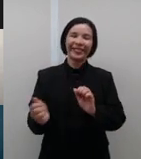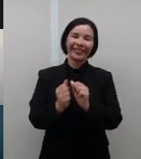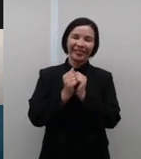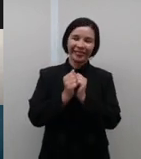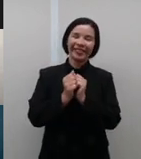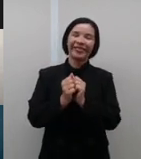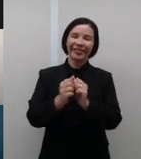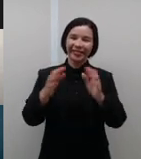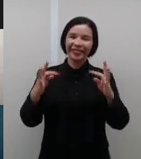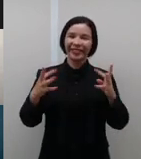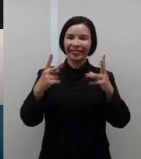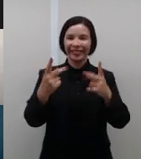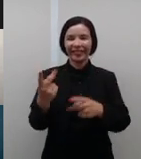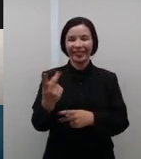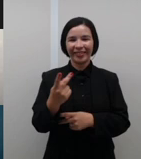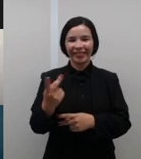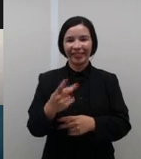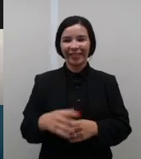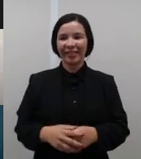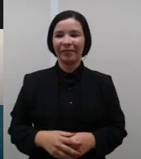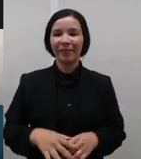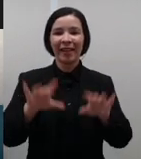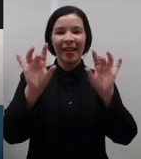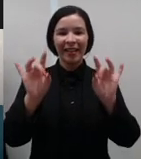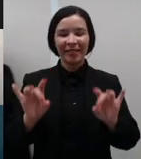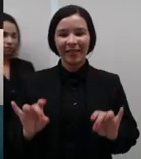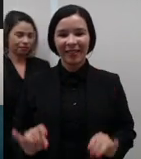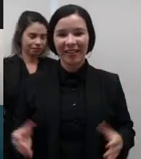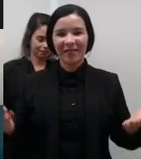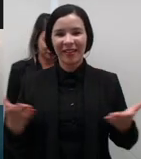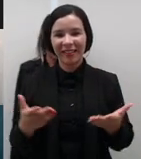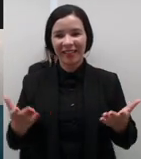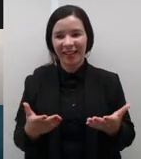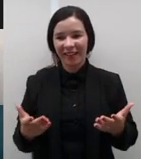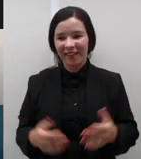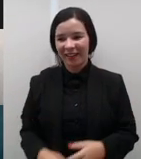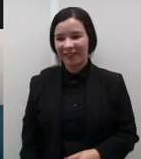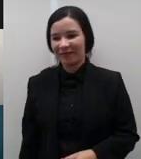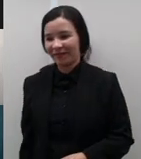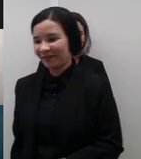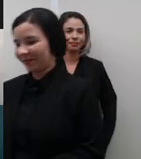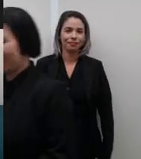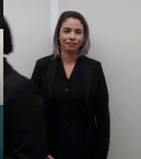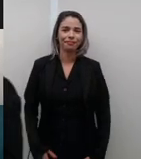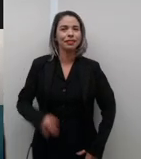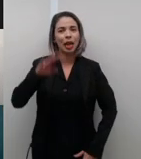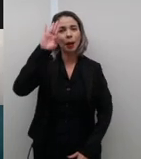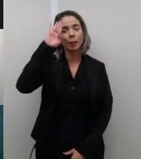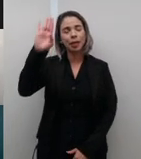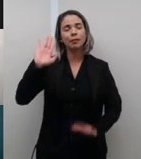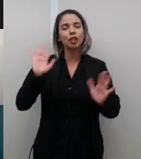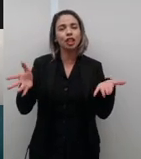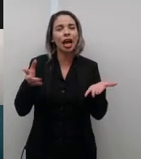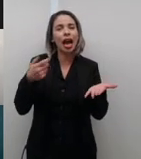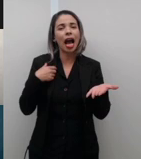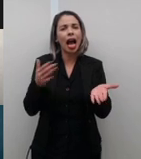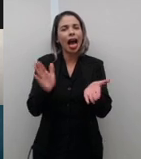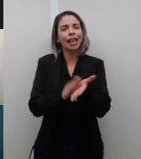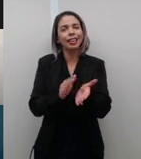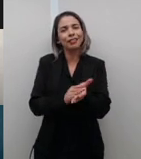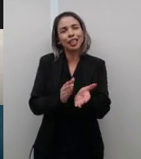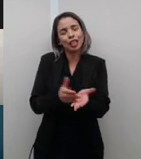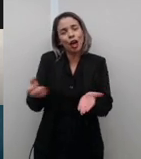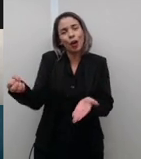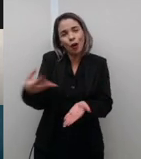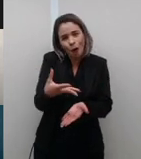os dois, especialmente agora já acrescidos de mais uma primavera, né? Ou seria mais um inverno, já que